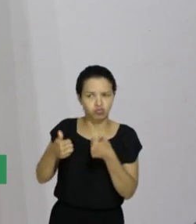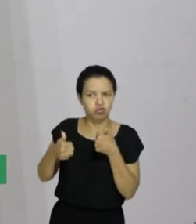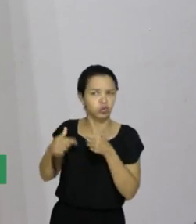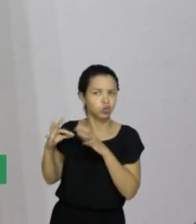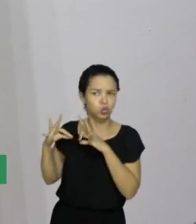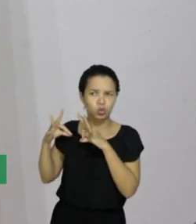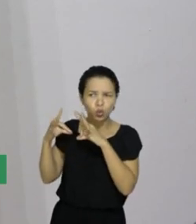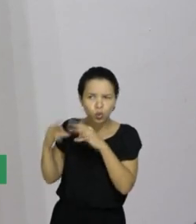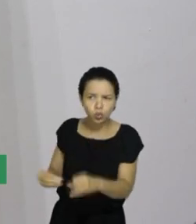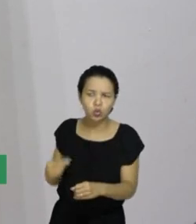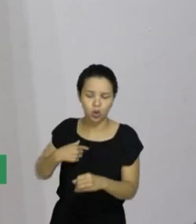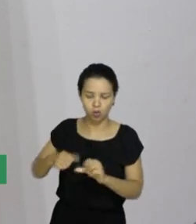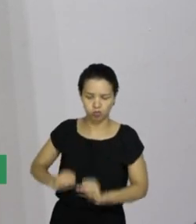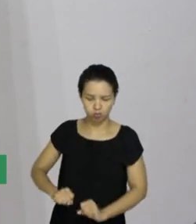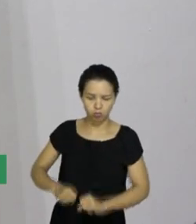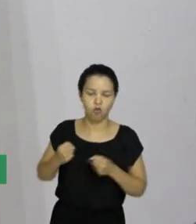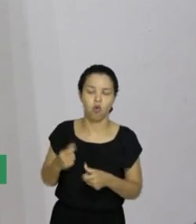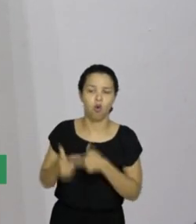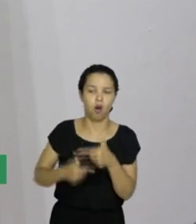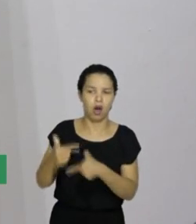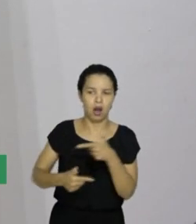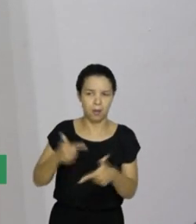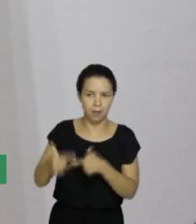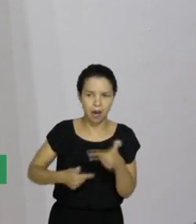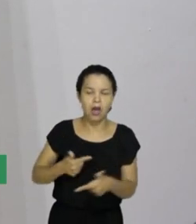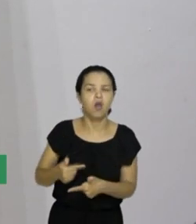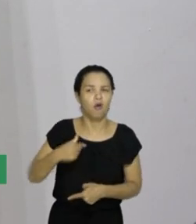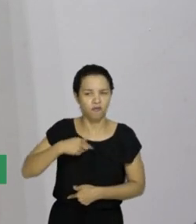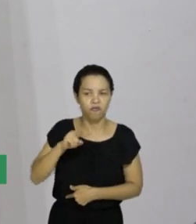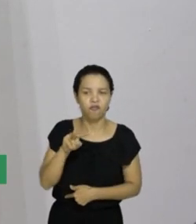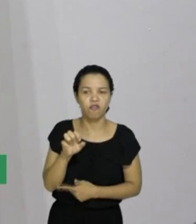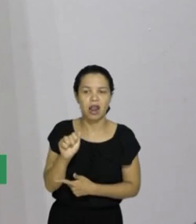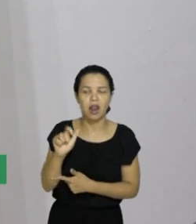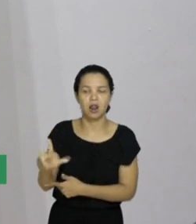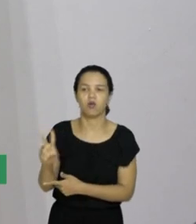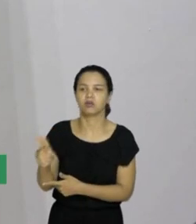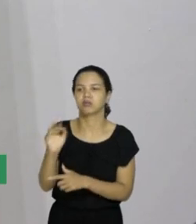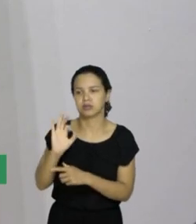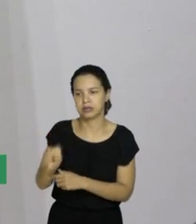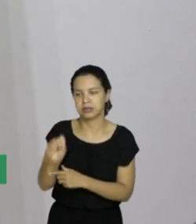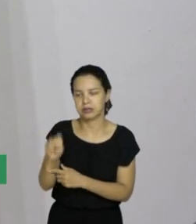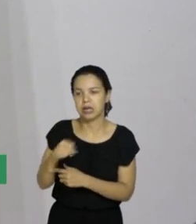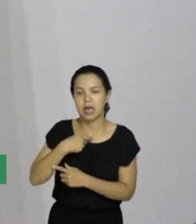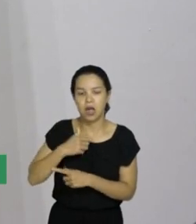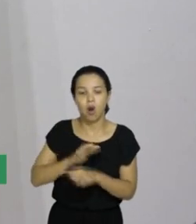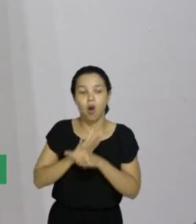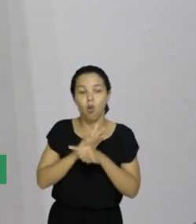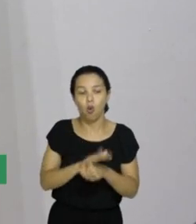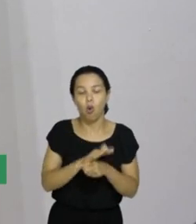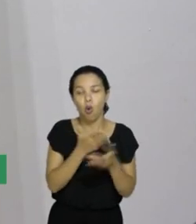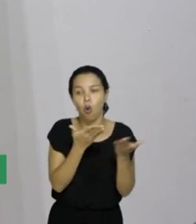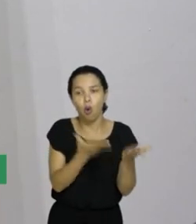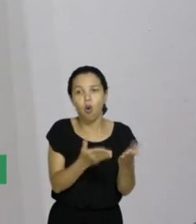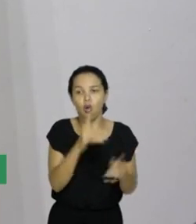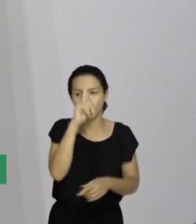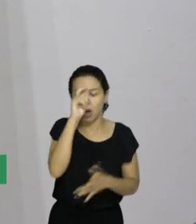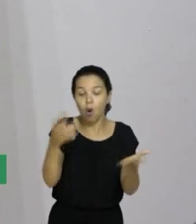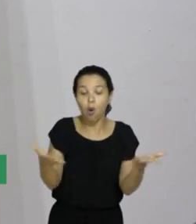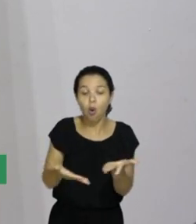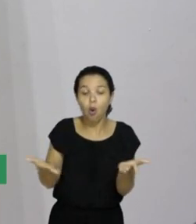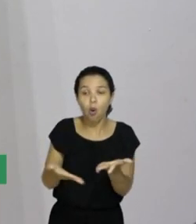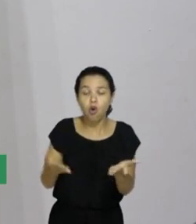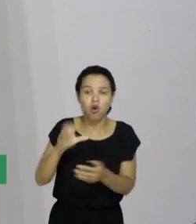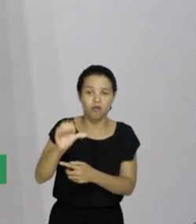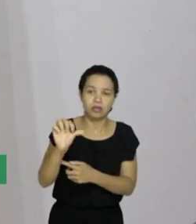essa vida aí por Blumenau valeu a pena nosso Hospital atende 9 5% dos